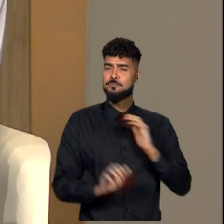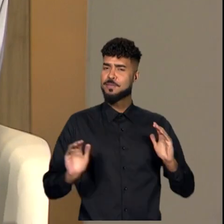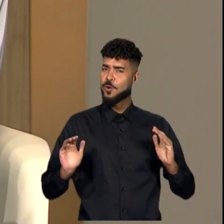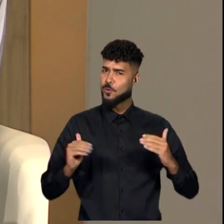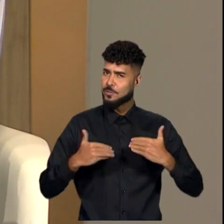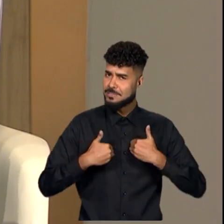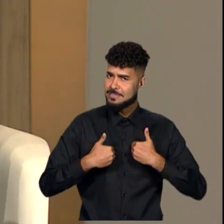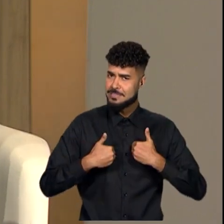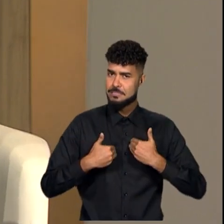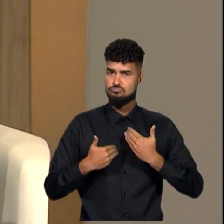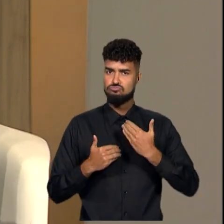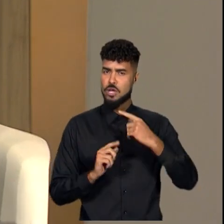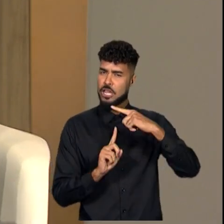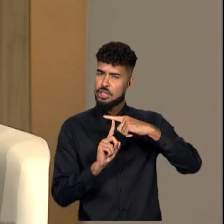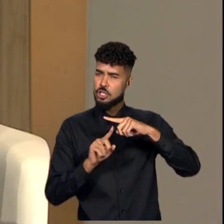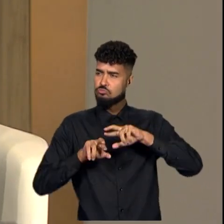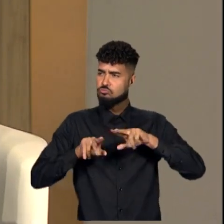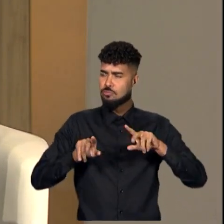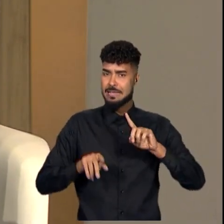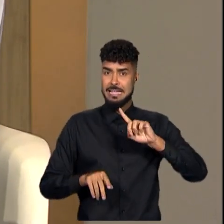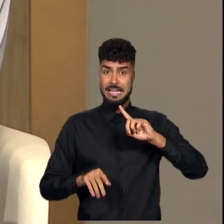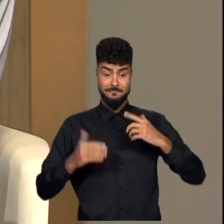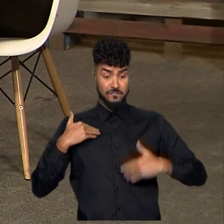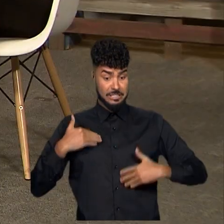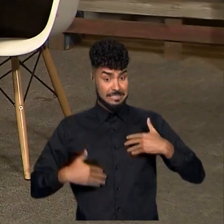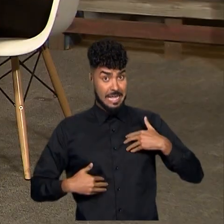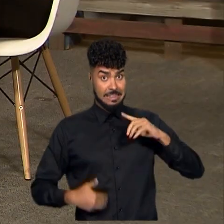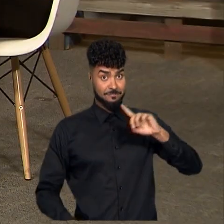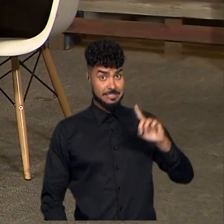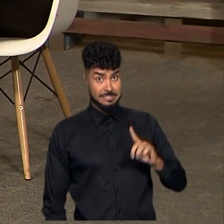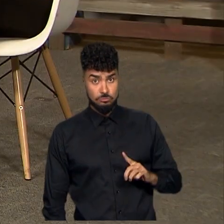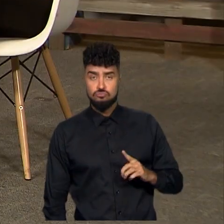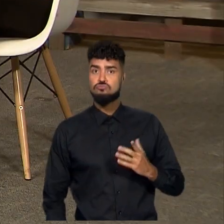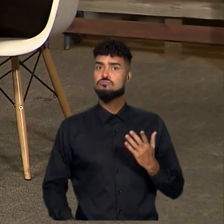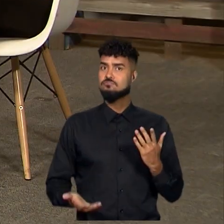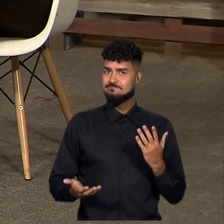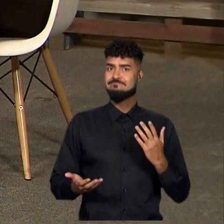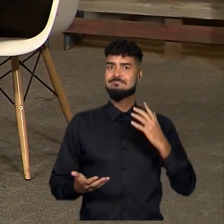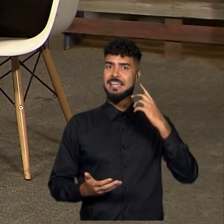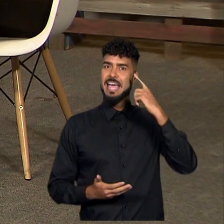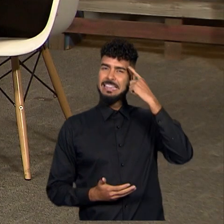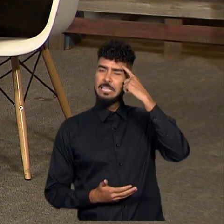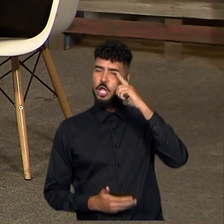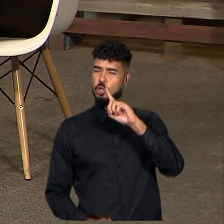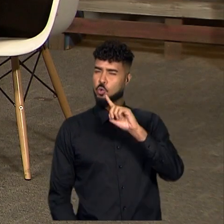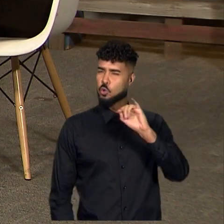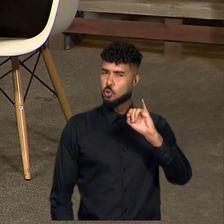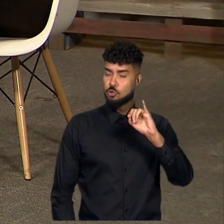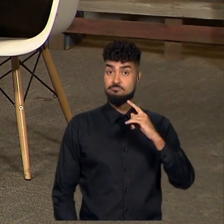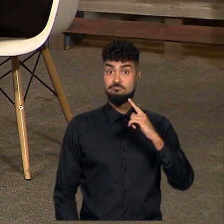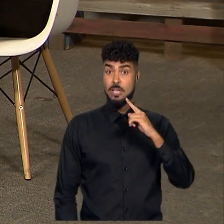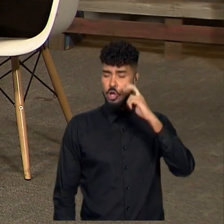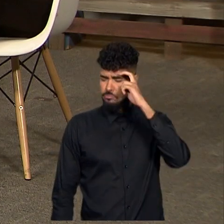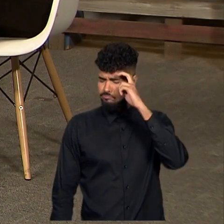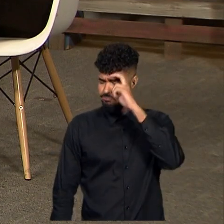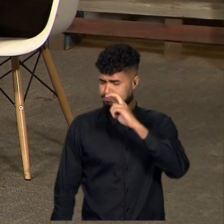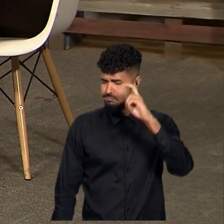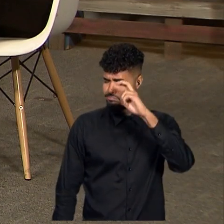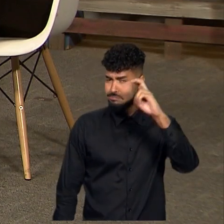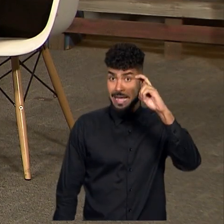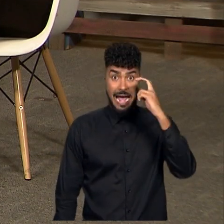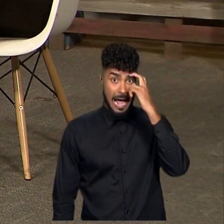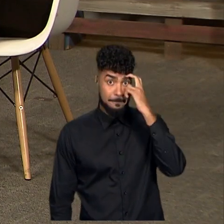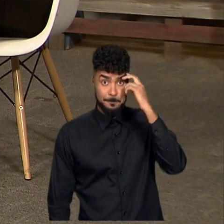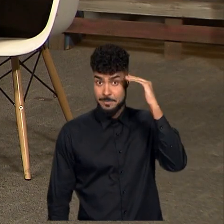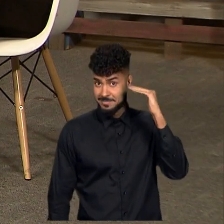autismo, com algum tipo de deficiência física, algum tipo de deficiência intelectual, crianças também superdotadas ou com altas